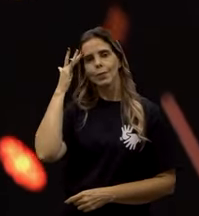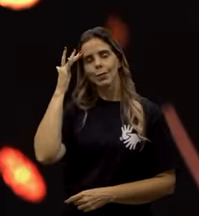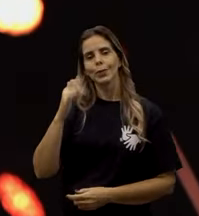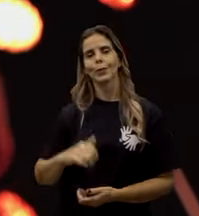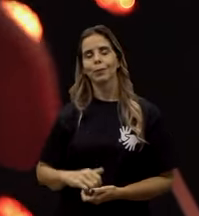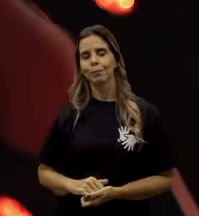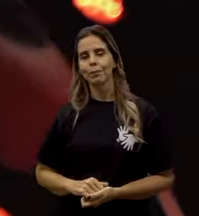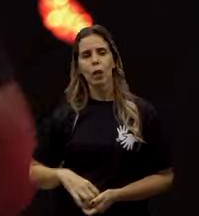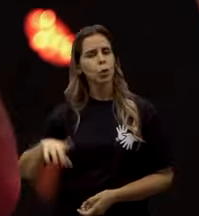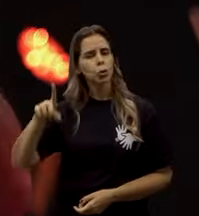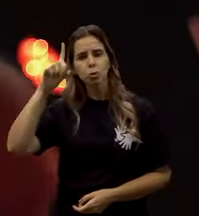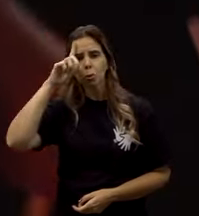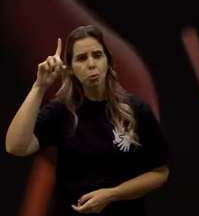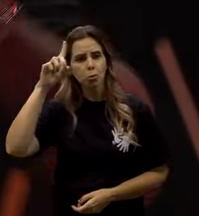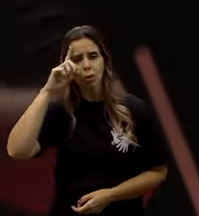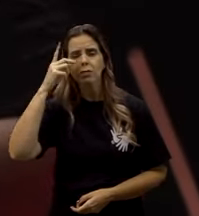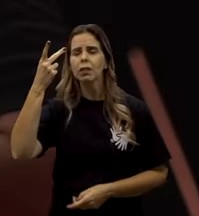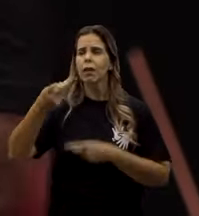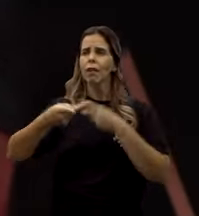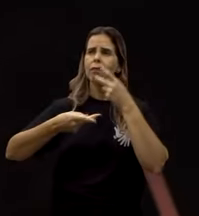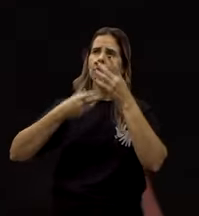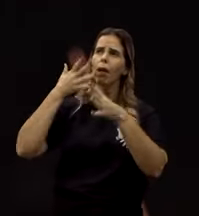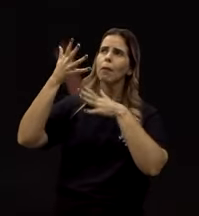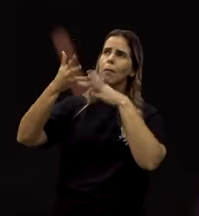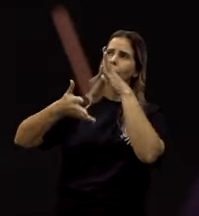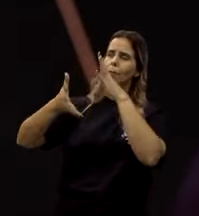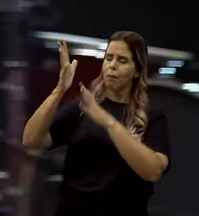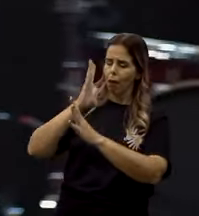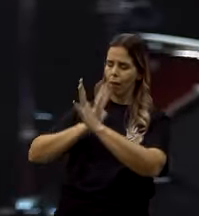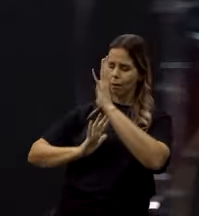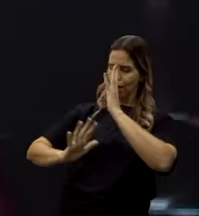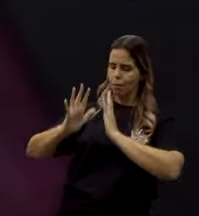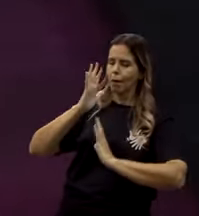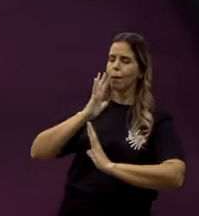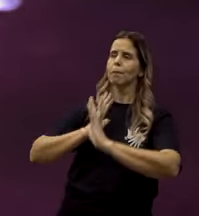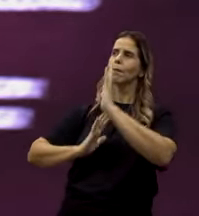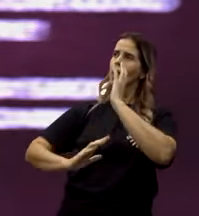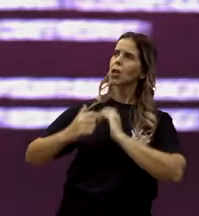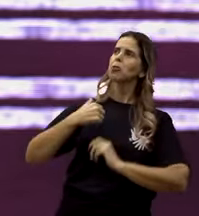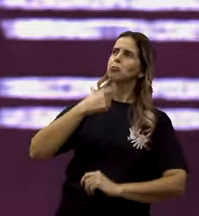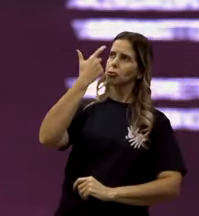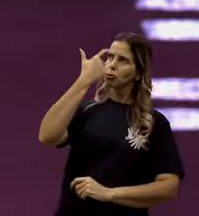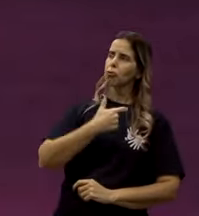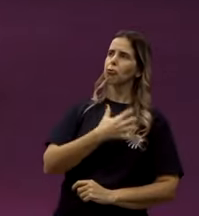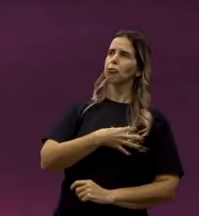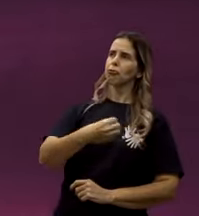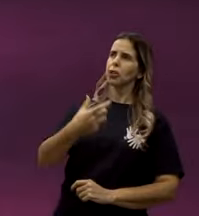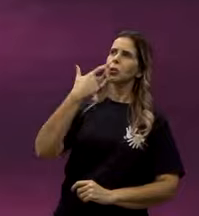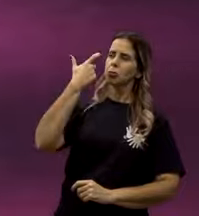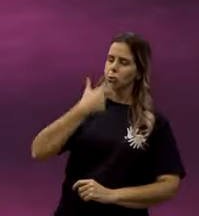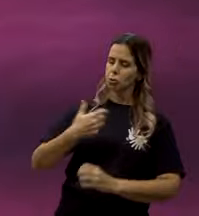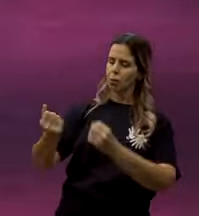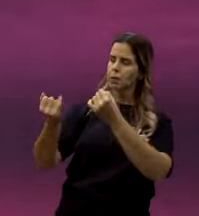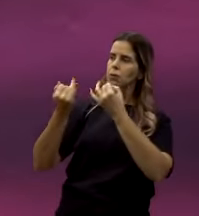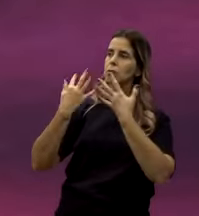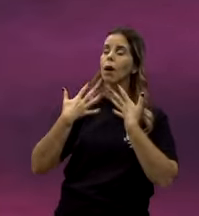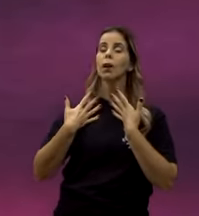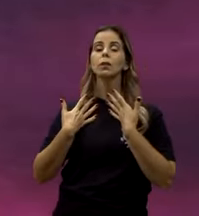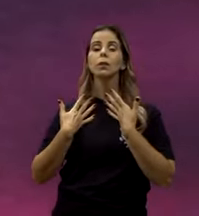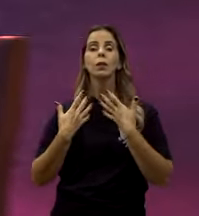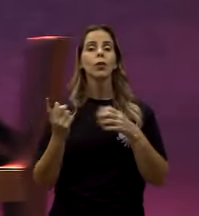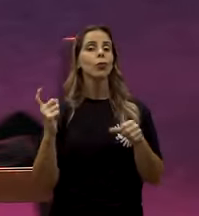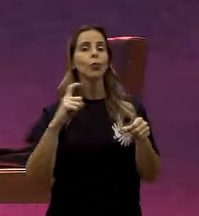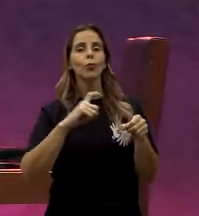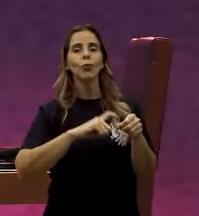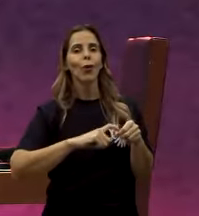Então todo dia você vai falando essas coisas você vai Endo disso e você vai começando a lembrar quem você é e essa imagem volta a ser construída dentro